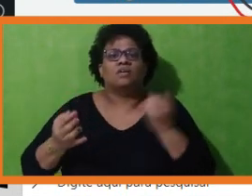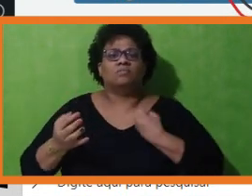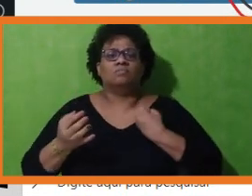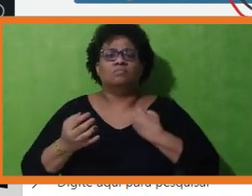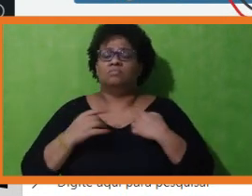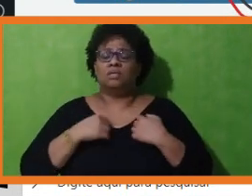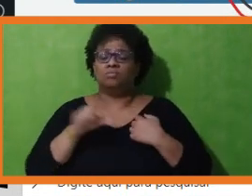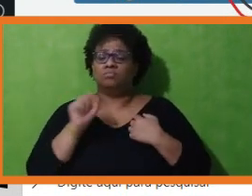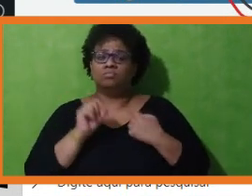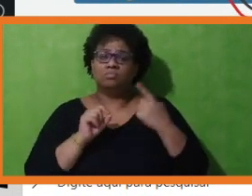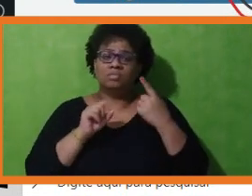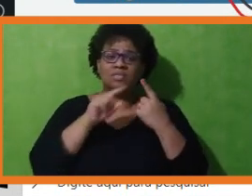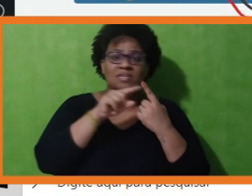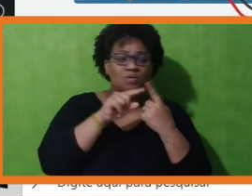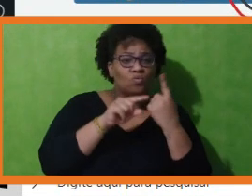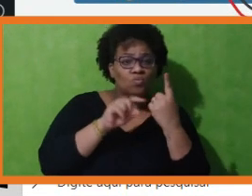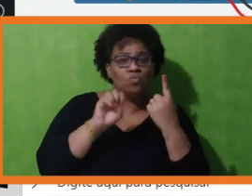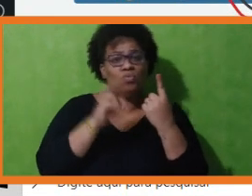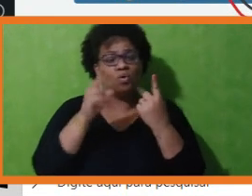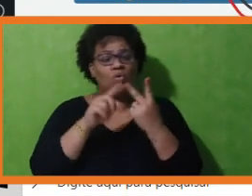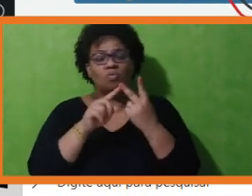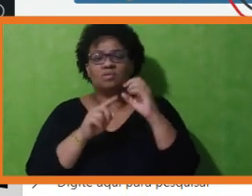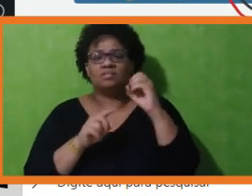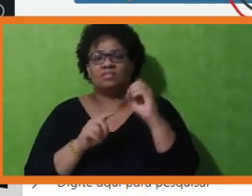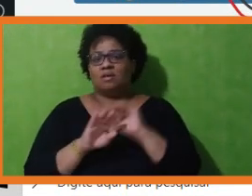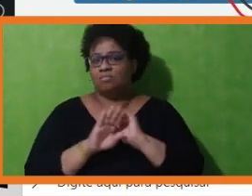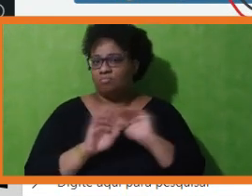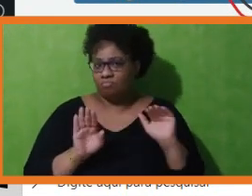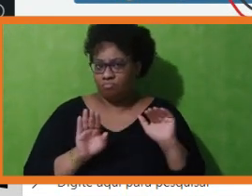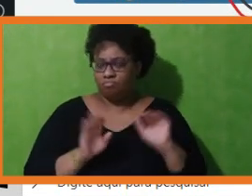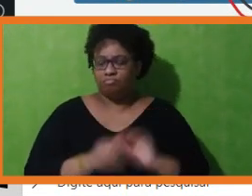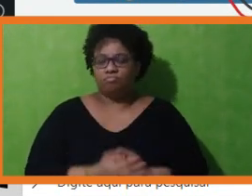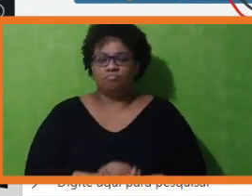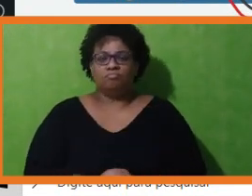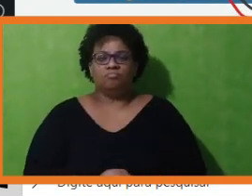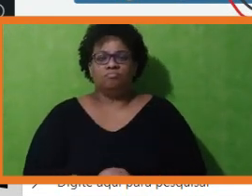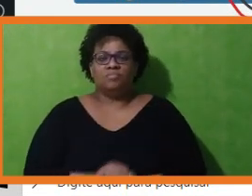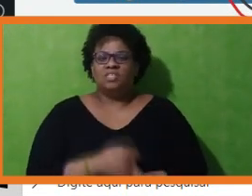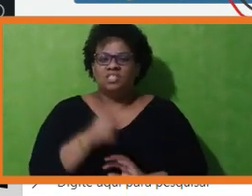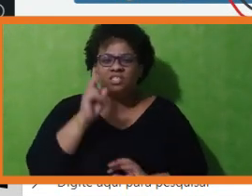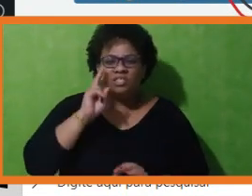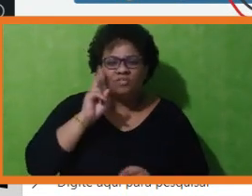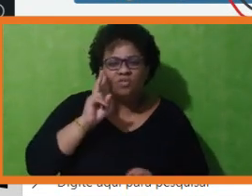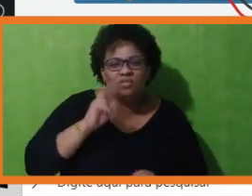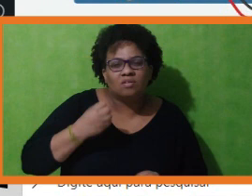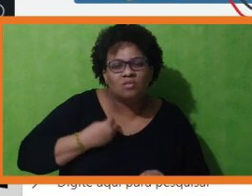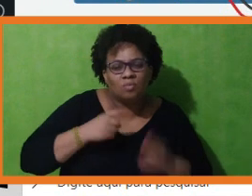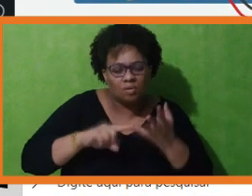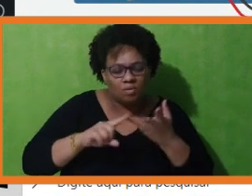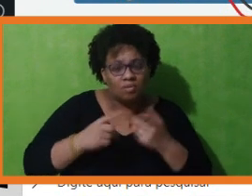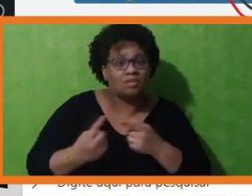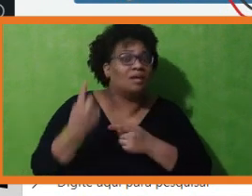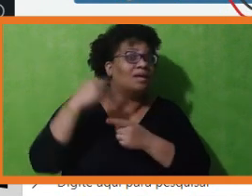de números. E eu só preciso de 0 ou 1. Então eu uso o bool para mim economizar espaço, certo? Se você não lembra do bool,